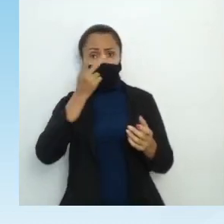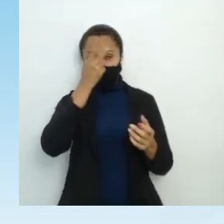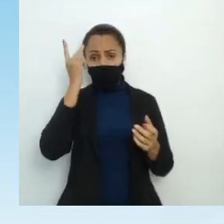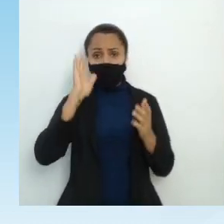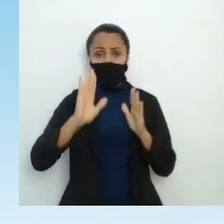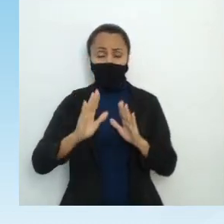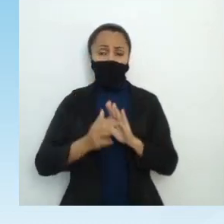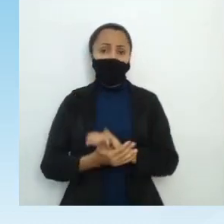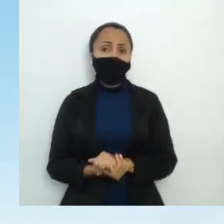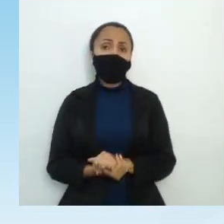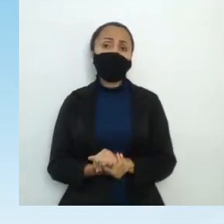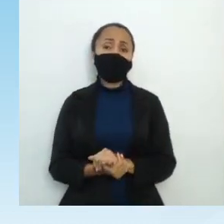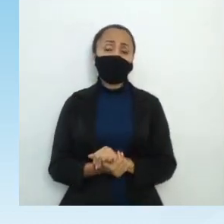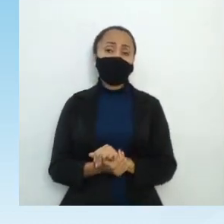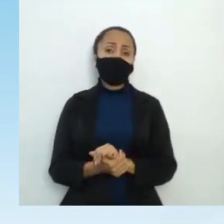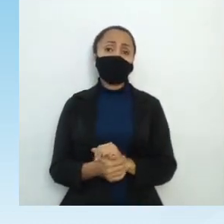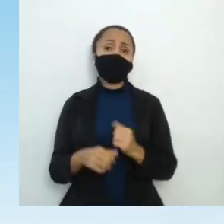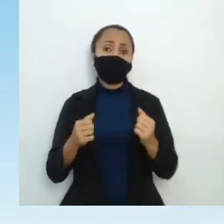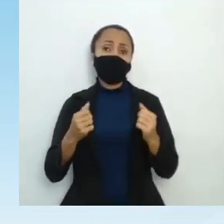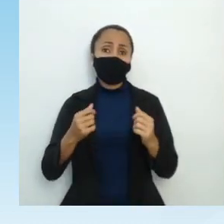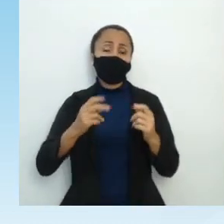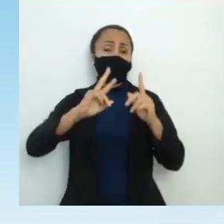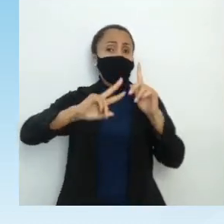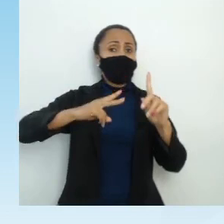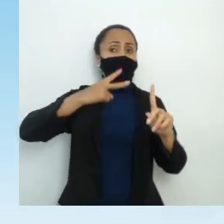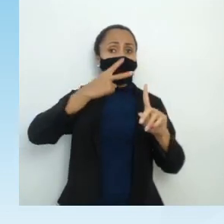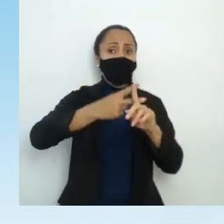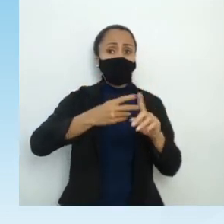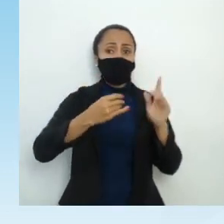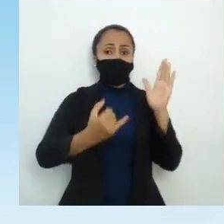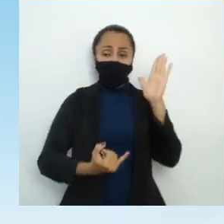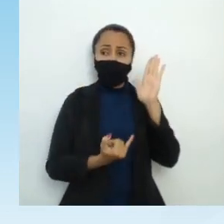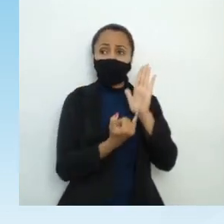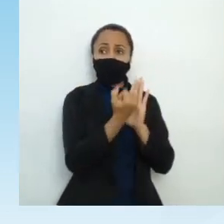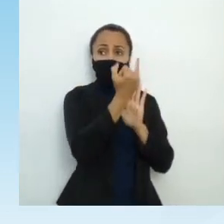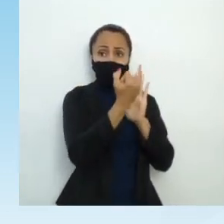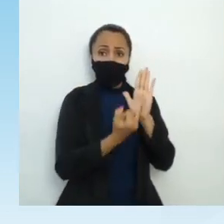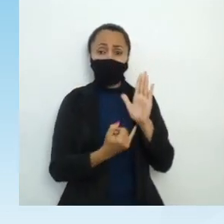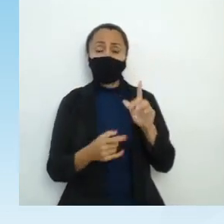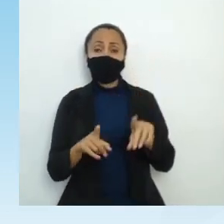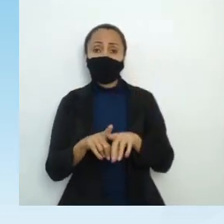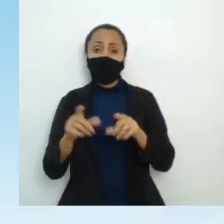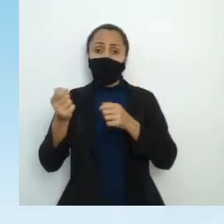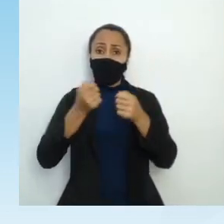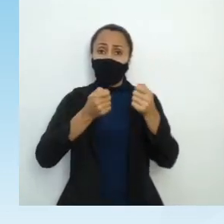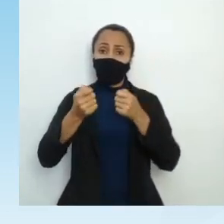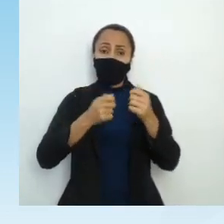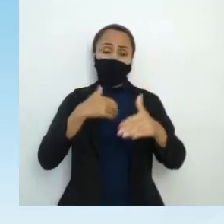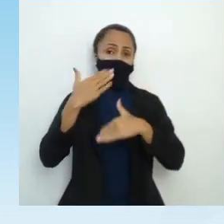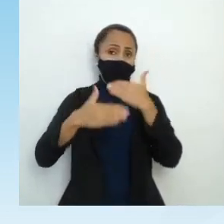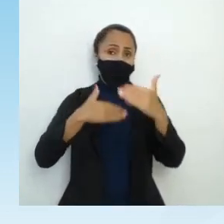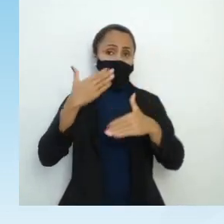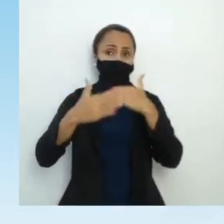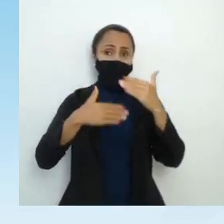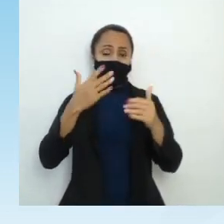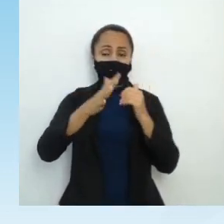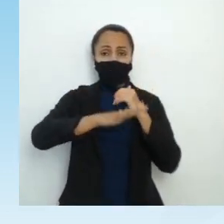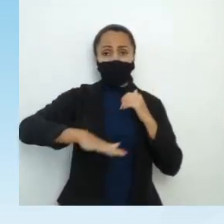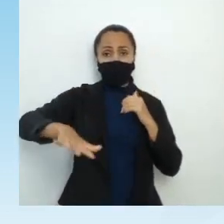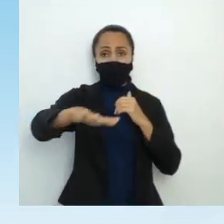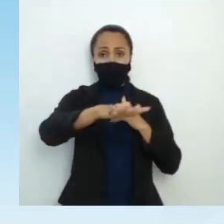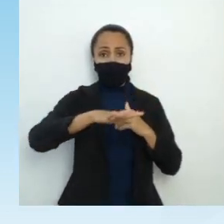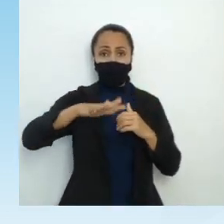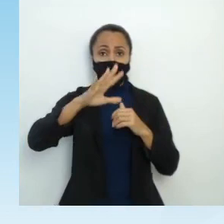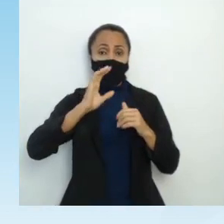vida e querer se impor, quis aumentar os impostos, assim o fazendo. Controlou, por exemplo, esse avanço da burguesia, porque se estava uma coisa